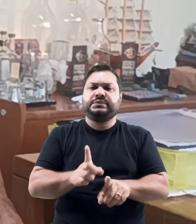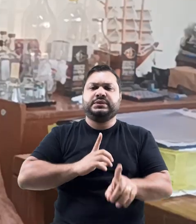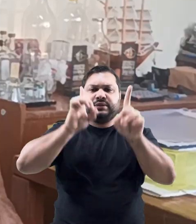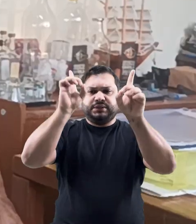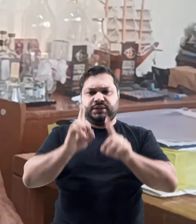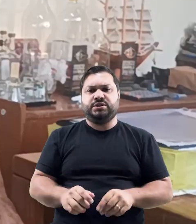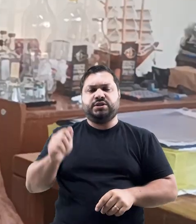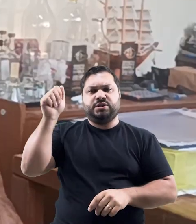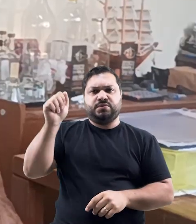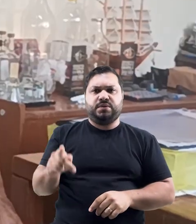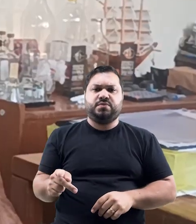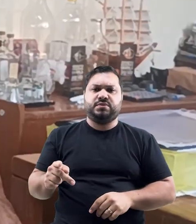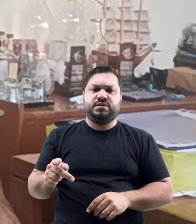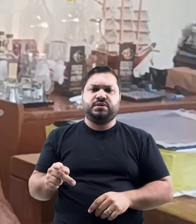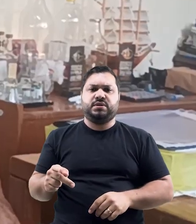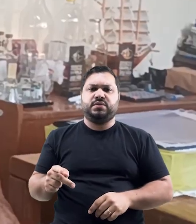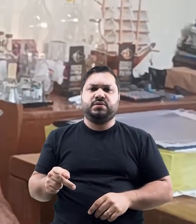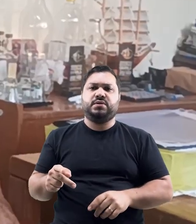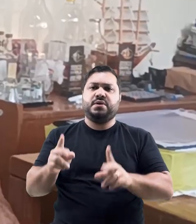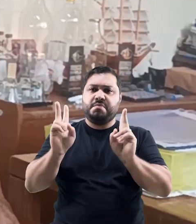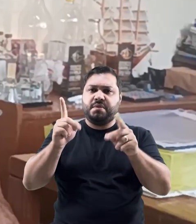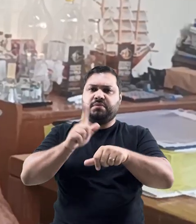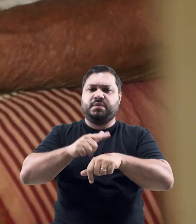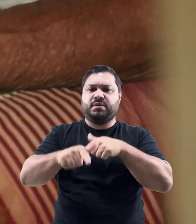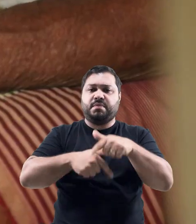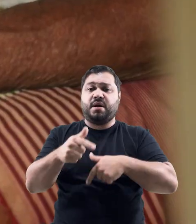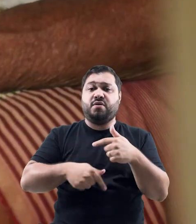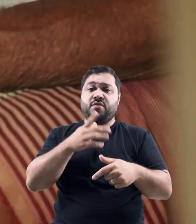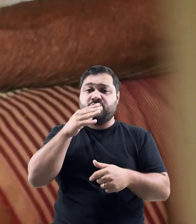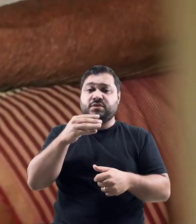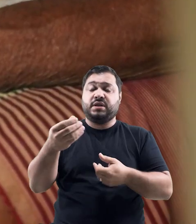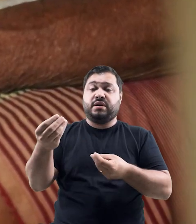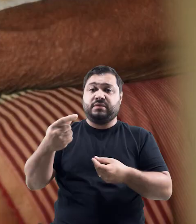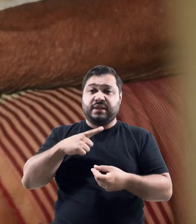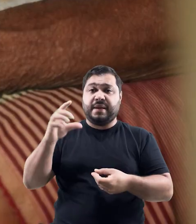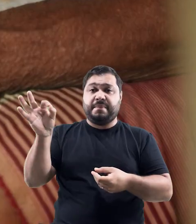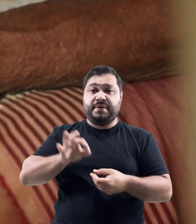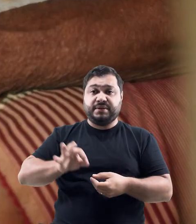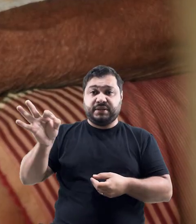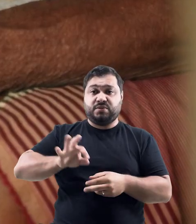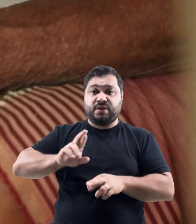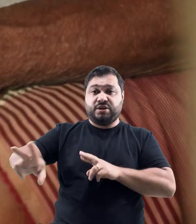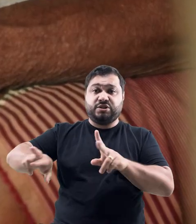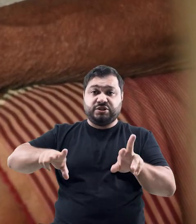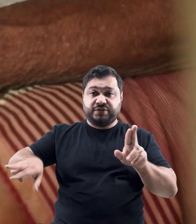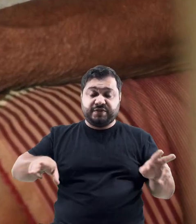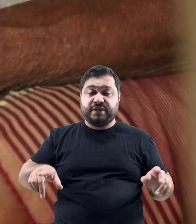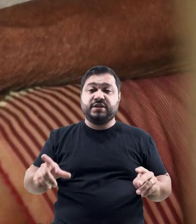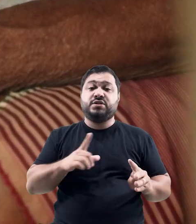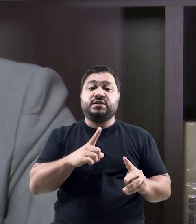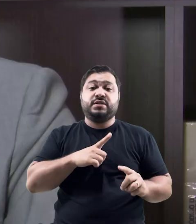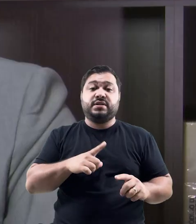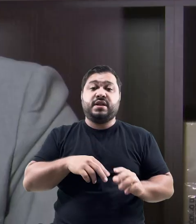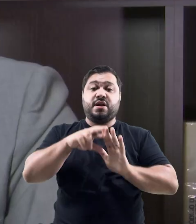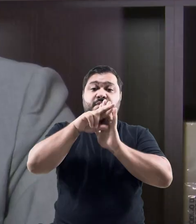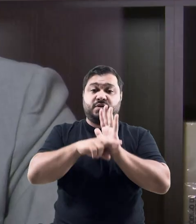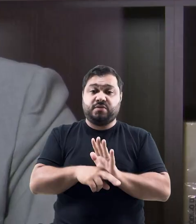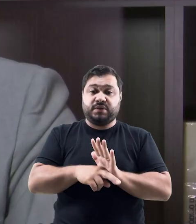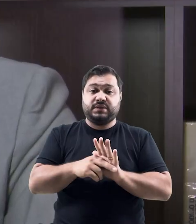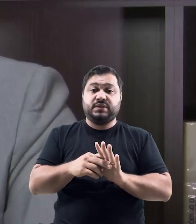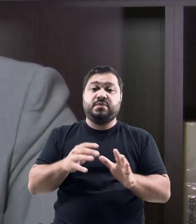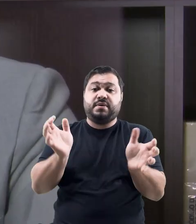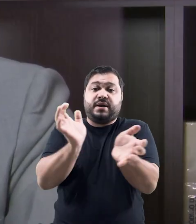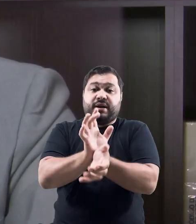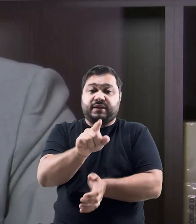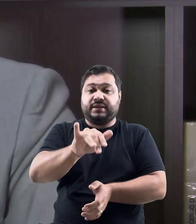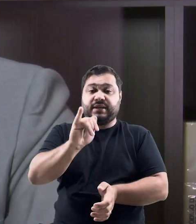ter o direito de uma aposentadoria com menos tempo de trabalho, né? O trabalhador recebe percentuais diferentes. Existe uma normatização para